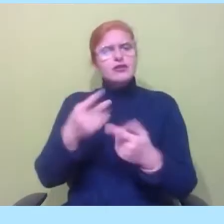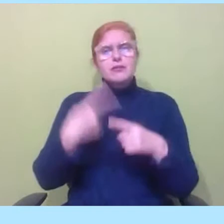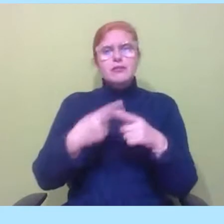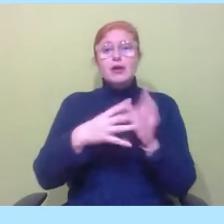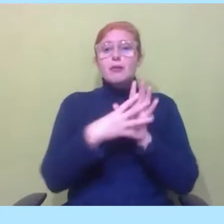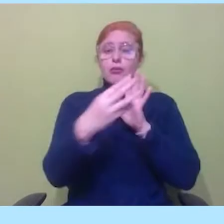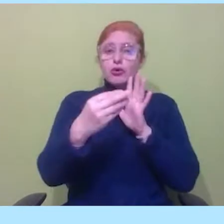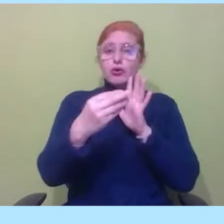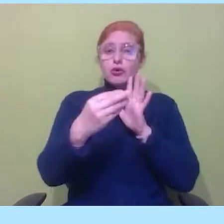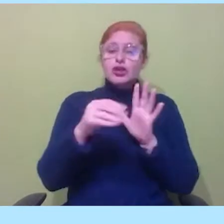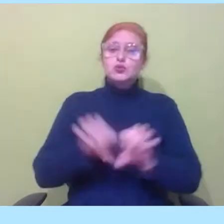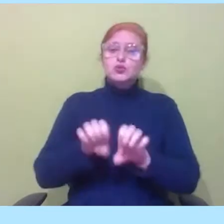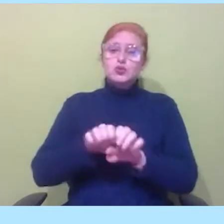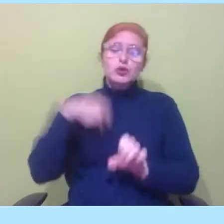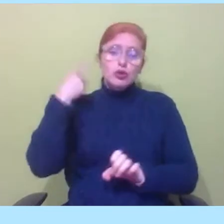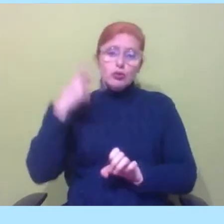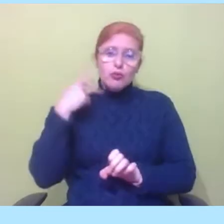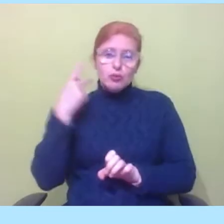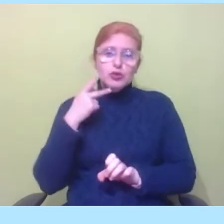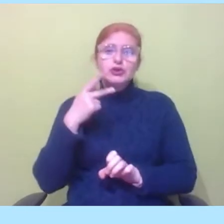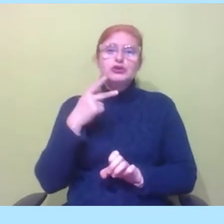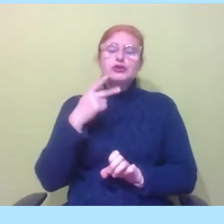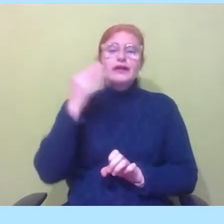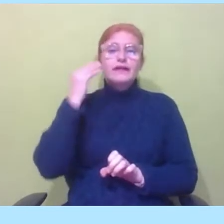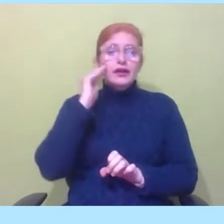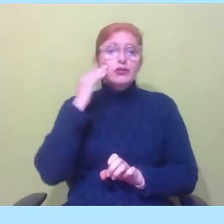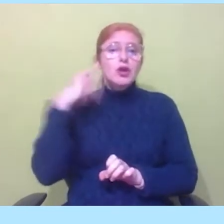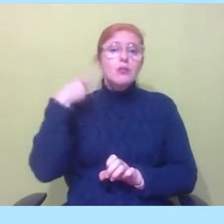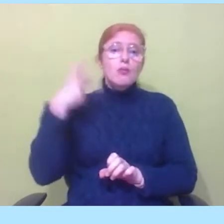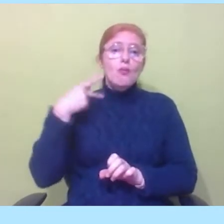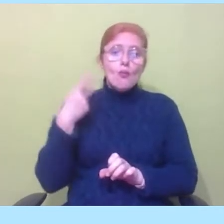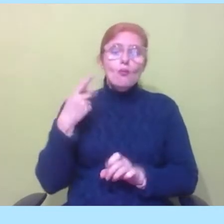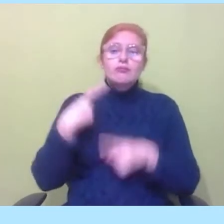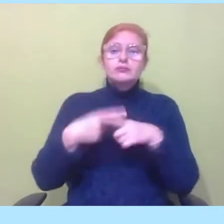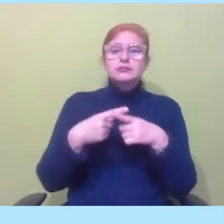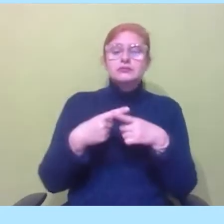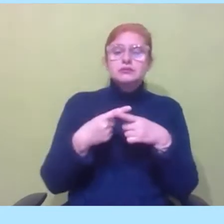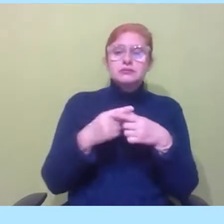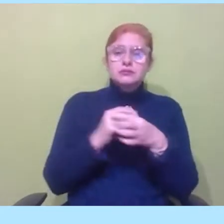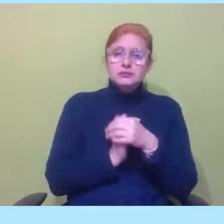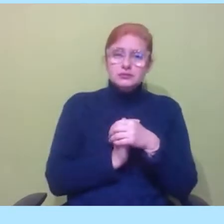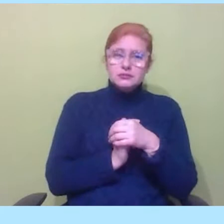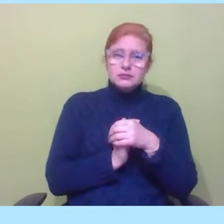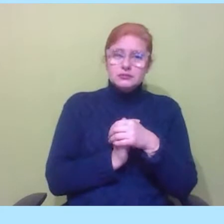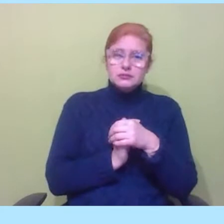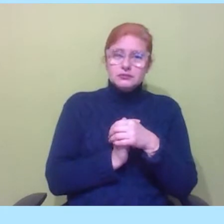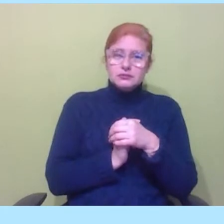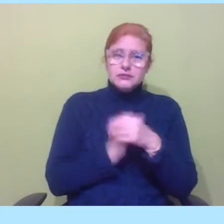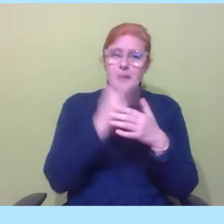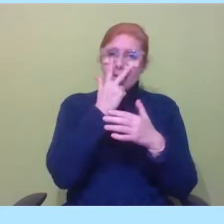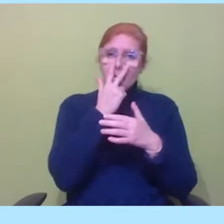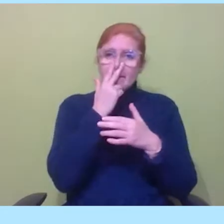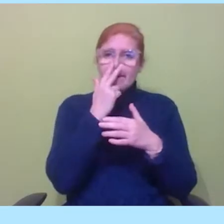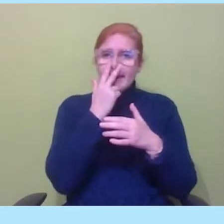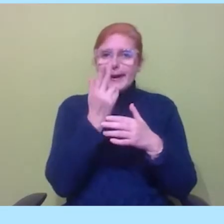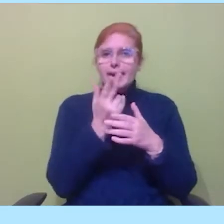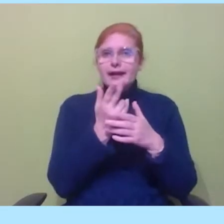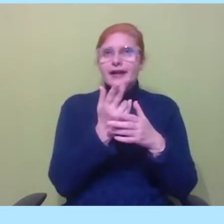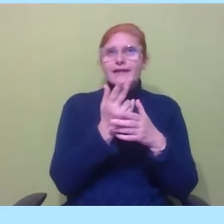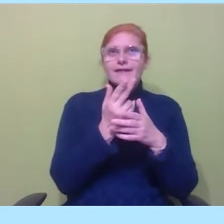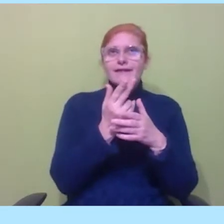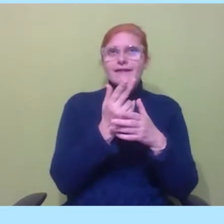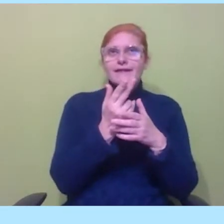de entendimento político, porque isso parece ser totalmente verdadeiro do outro